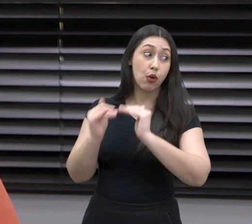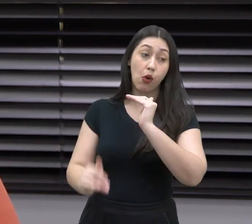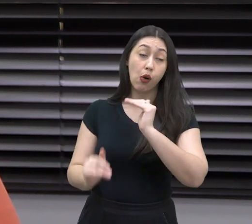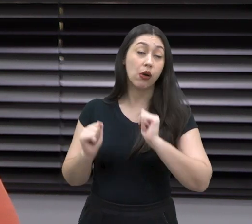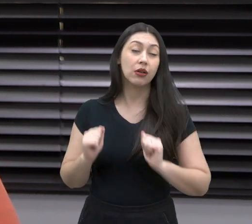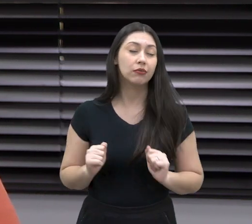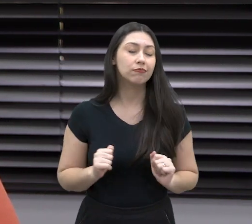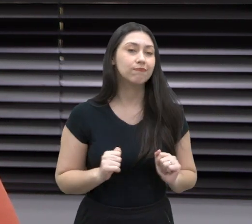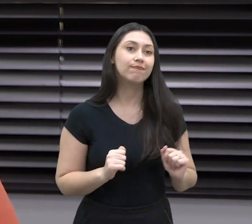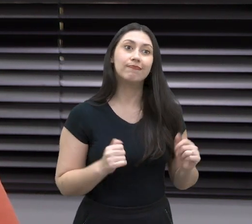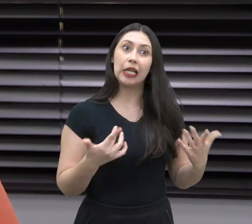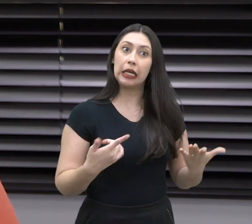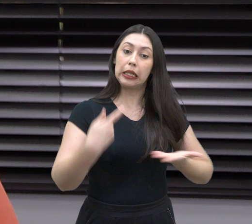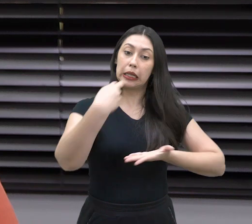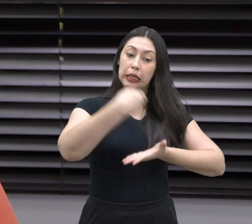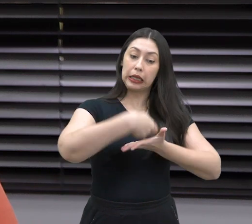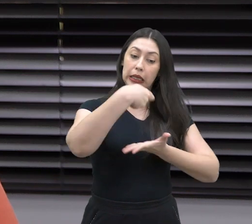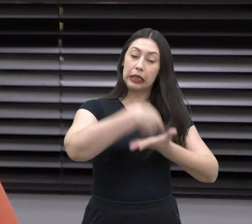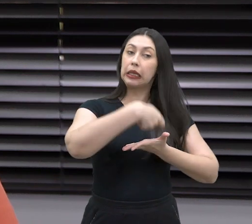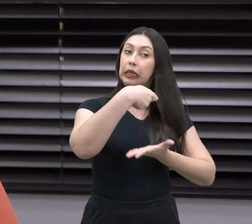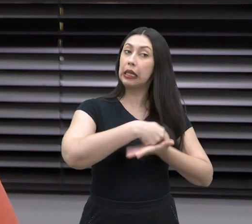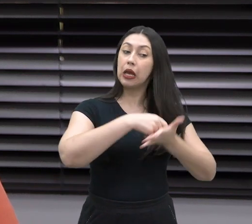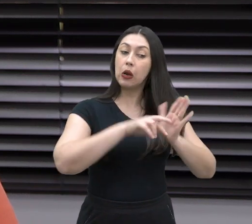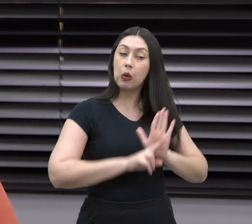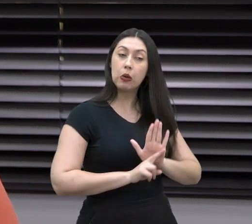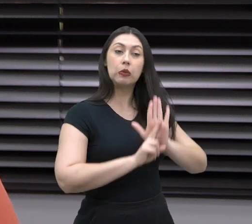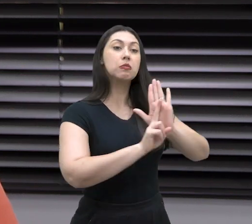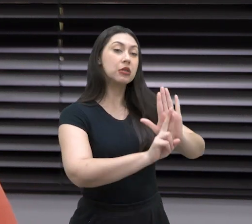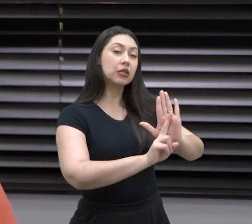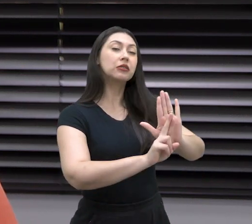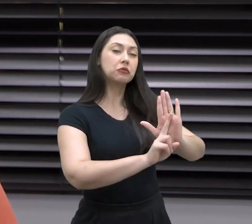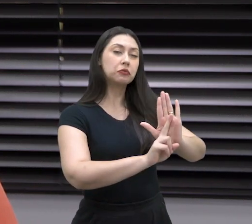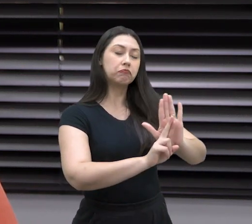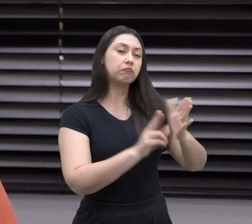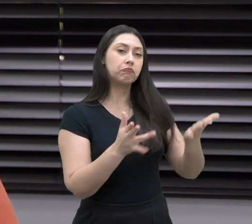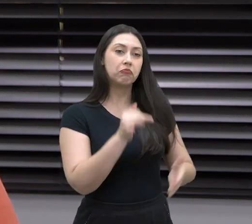pessoa que está ali representando, né? No nosso caso, sendo síndico, é como